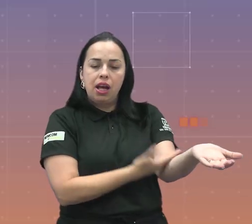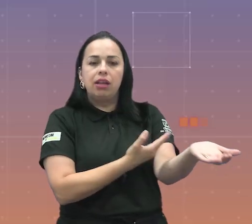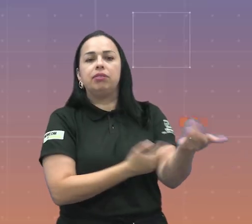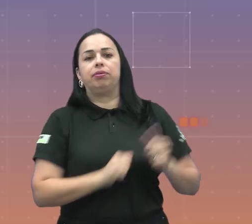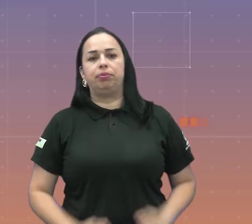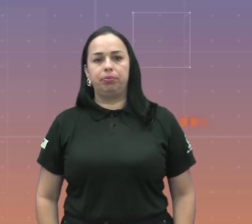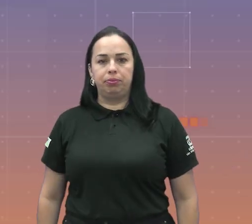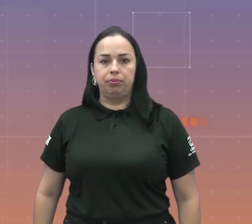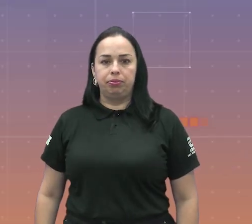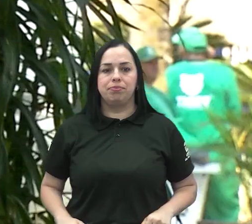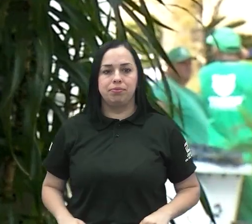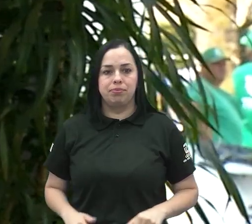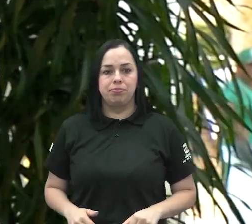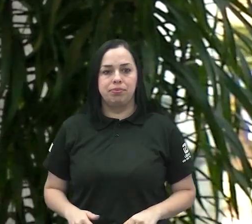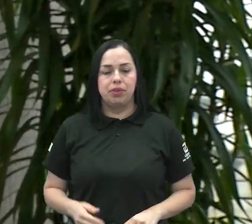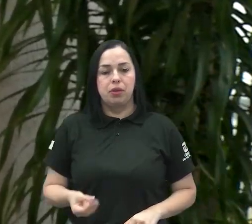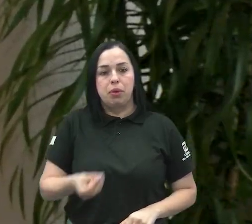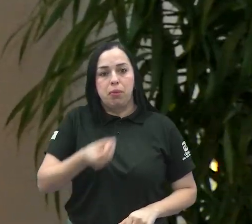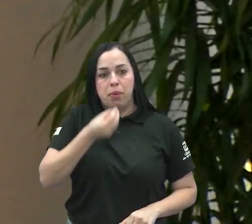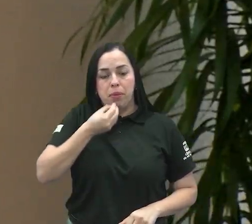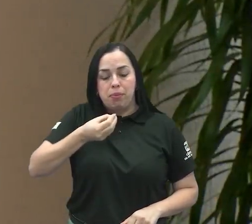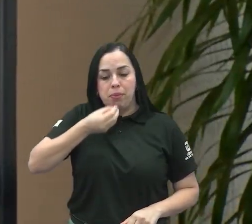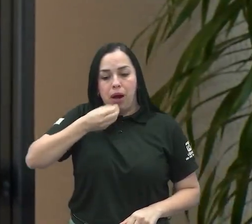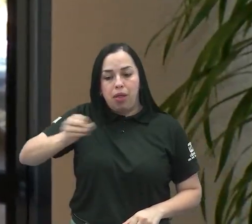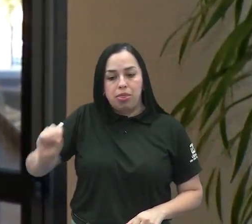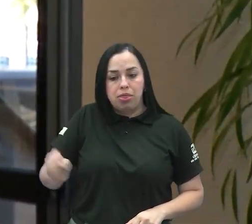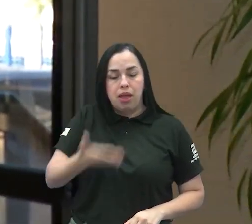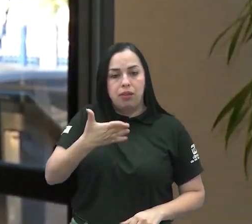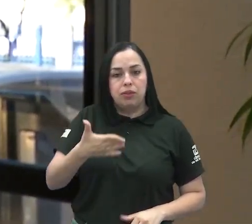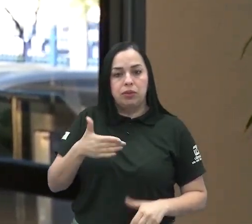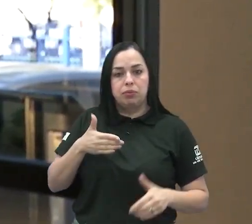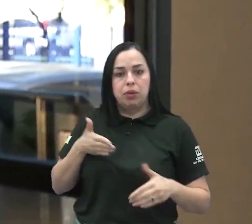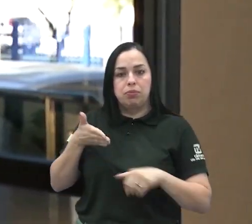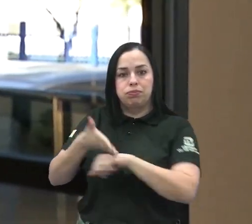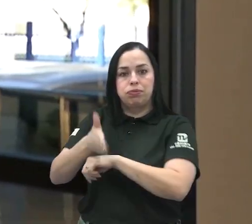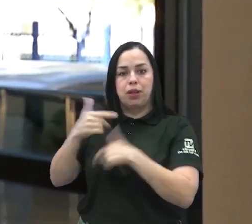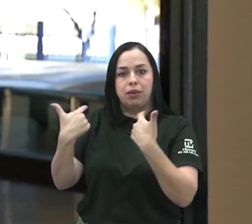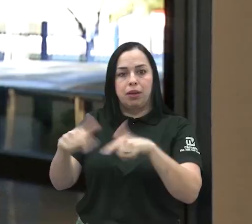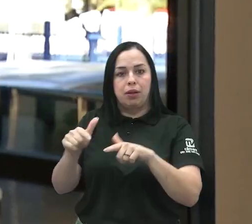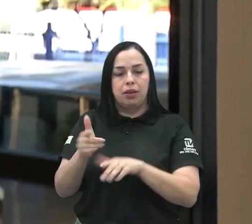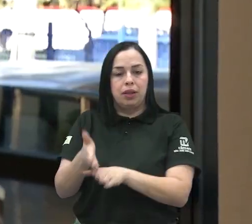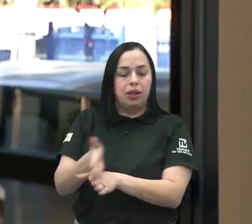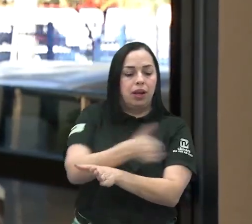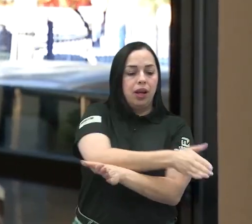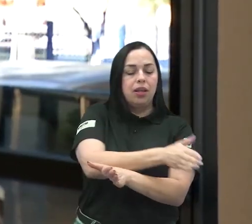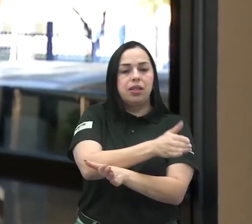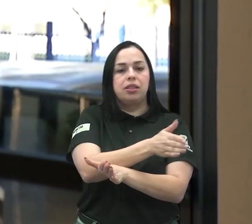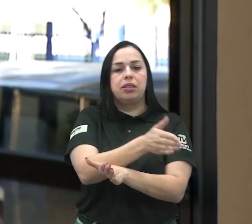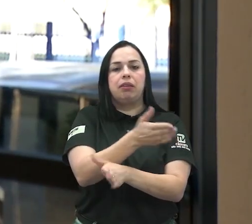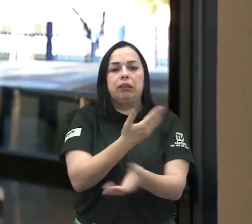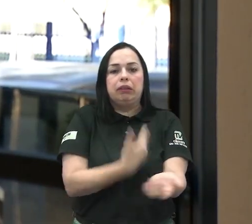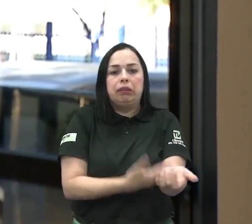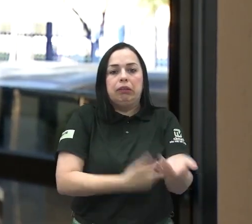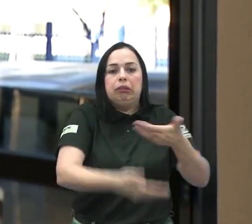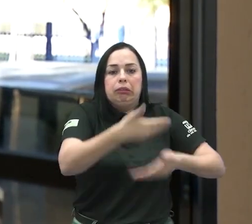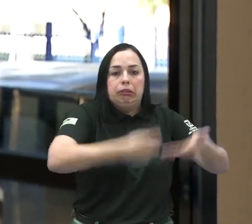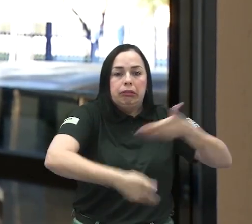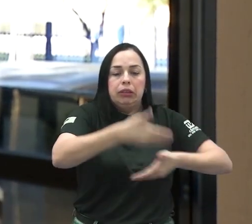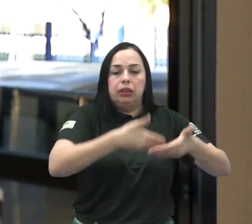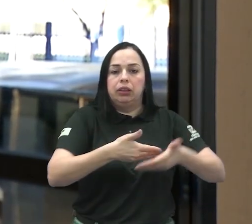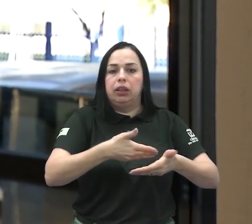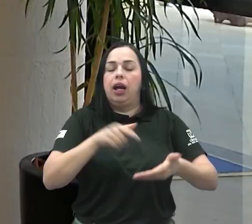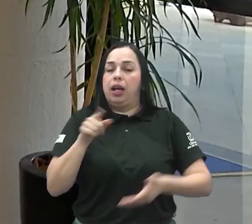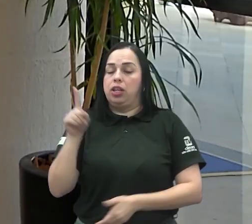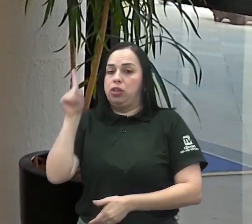substâncias psicoativas. Ter uma nova chance no mercado de trabalho após passar por um processo de reabilitação não